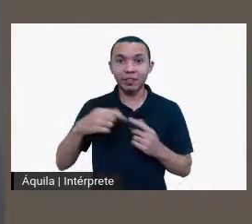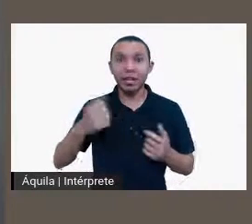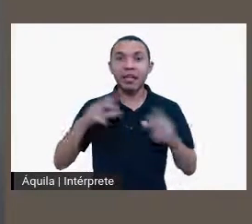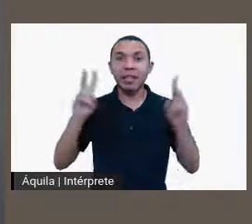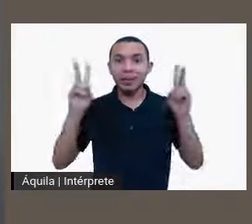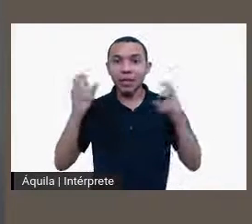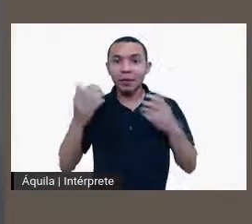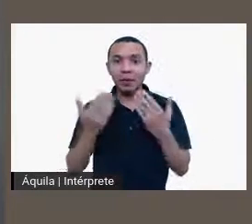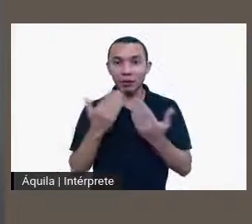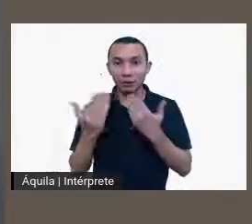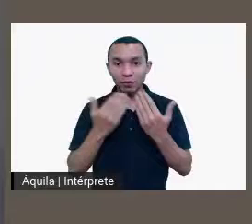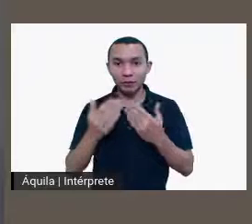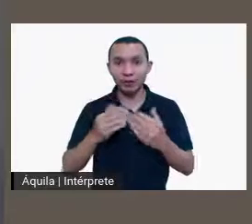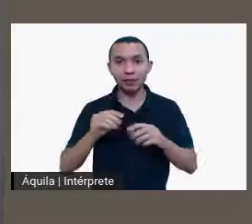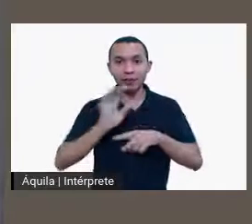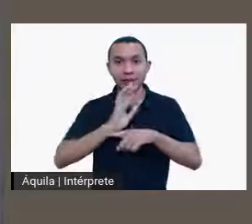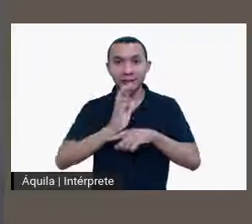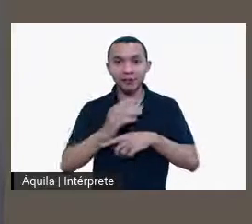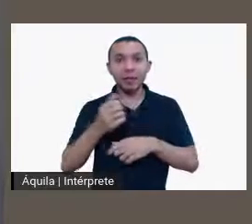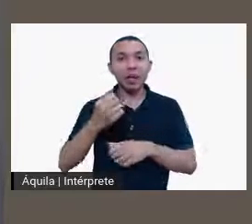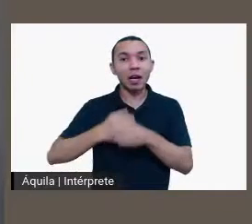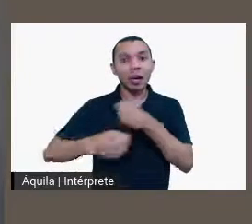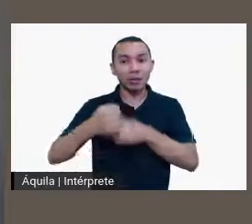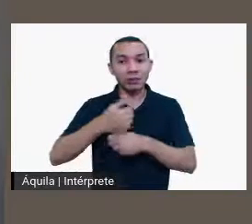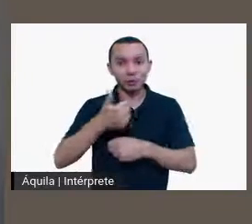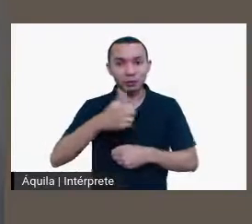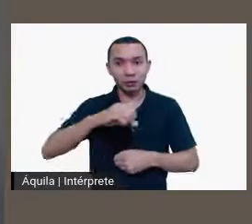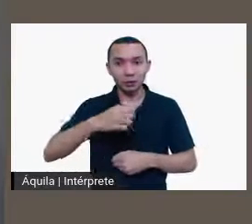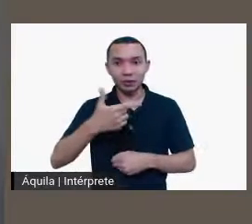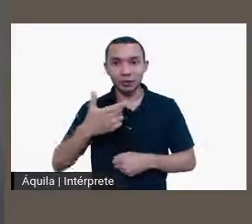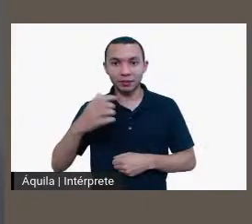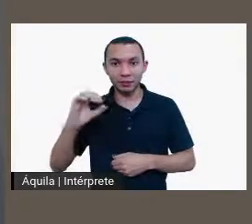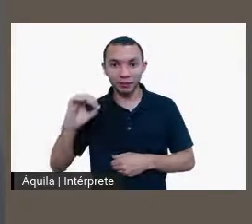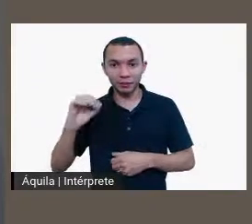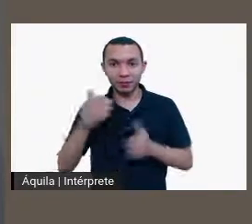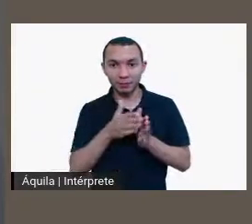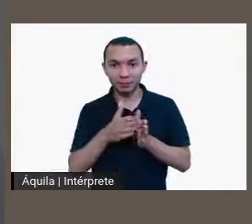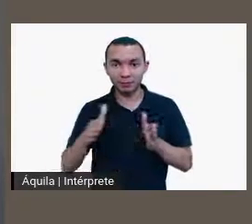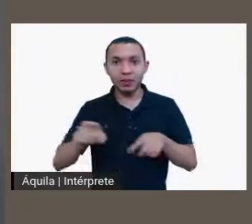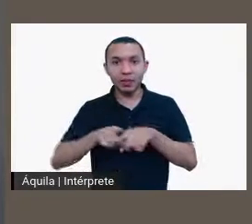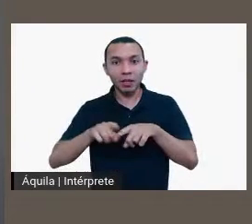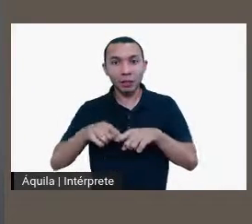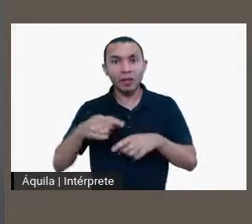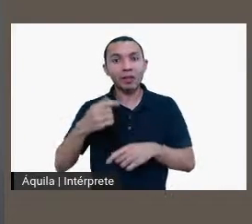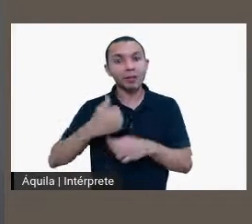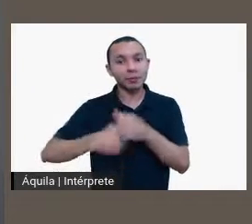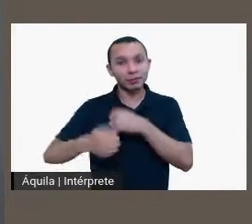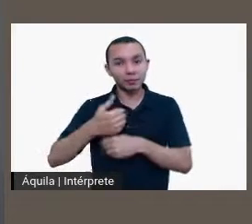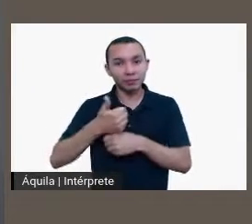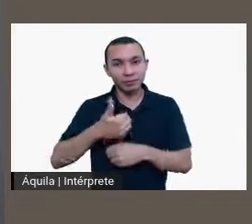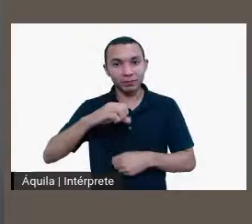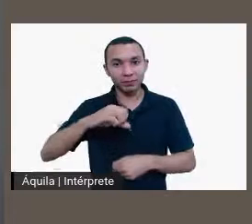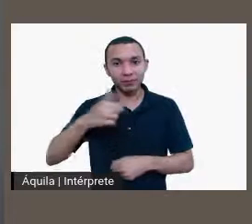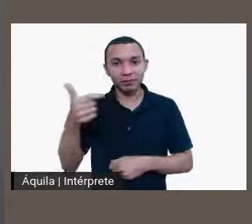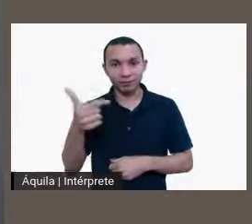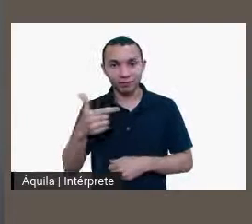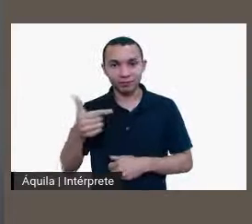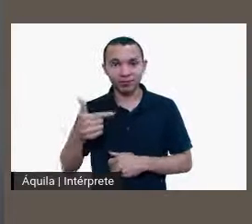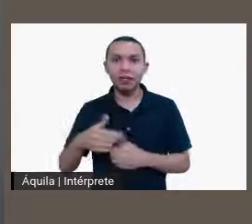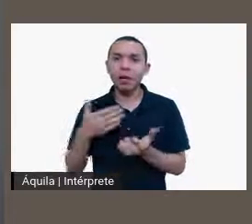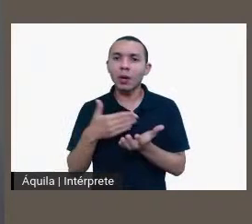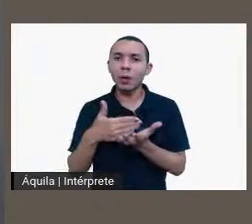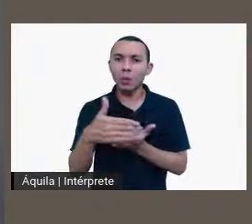nas primeiras décadas do século XX e em relação à Semana de Arte Moderna de 22. Vou começar com a